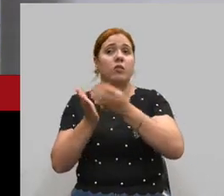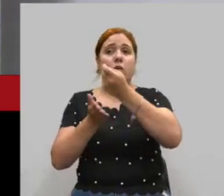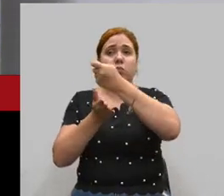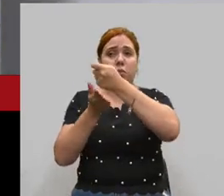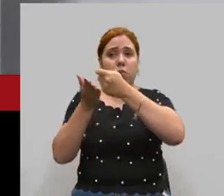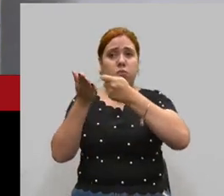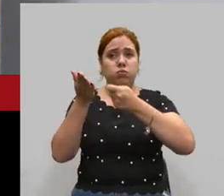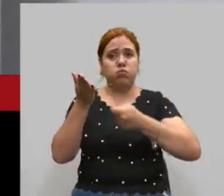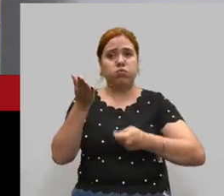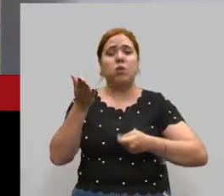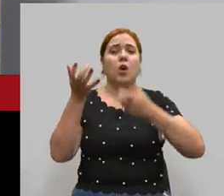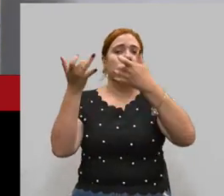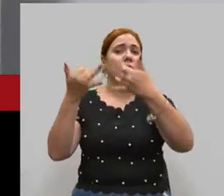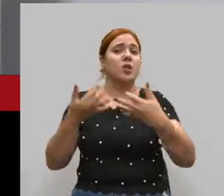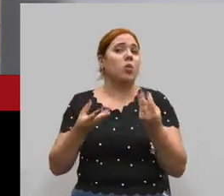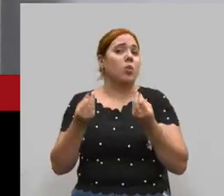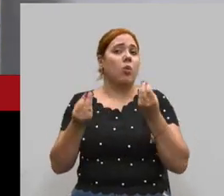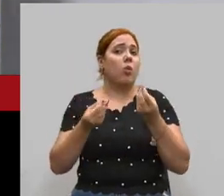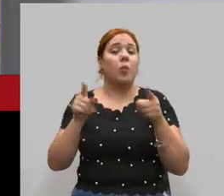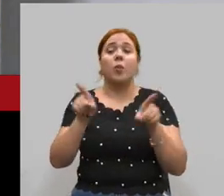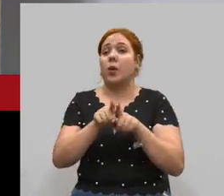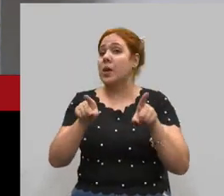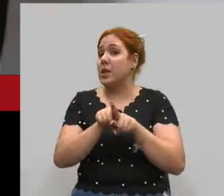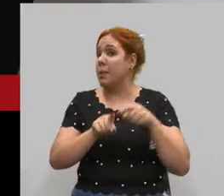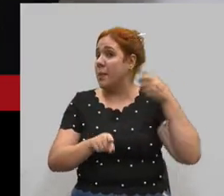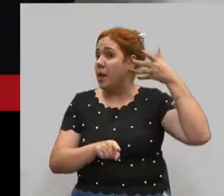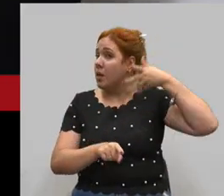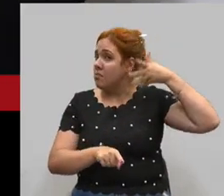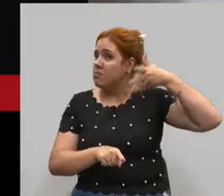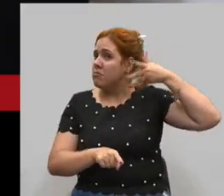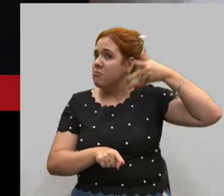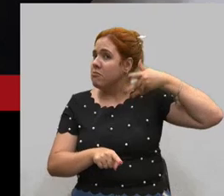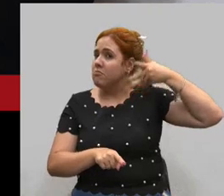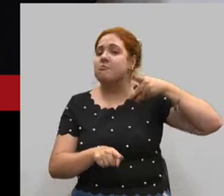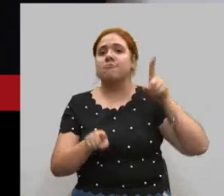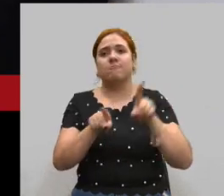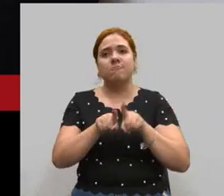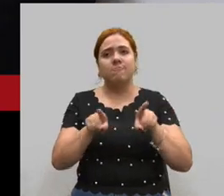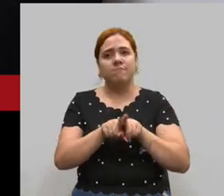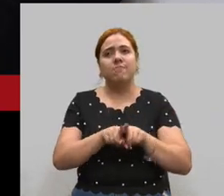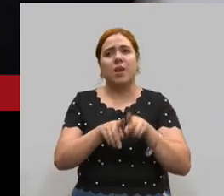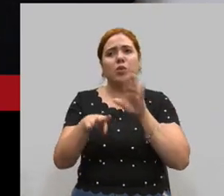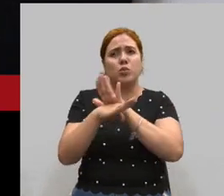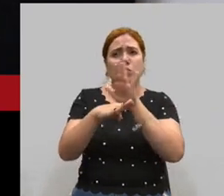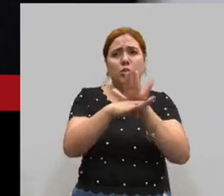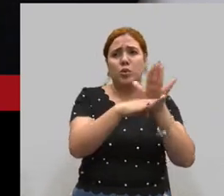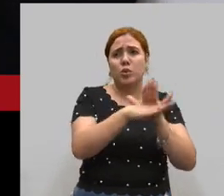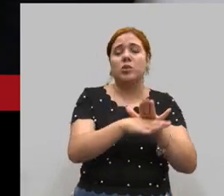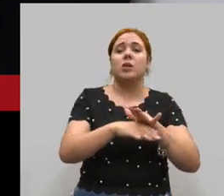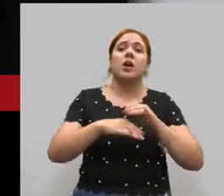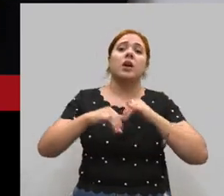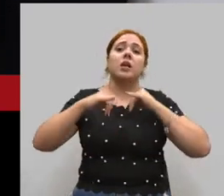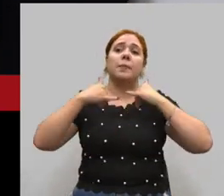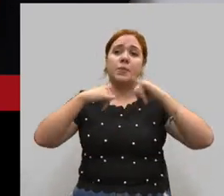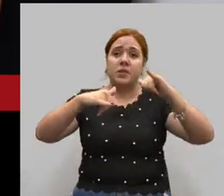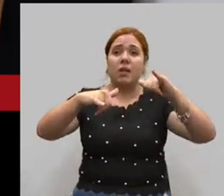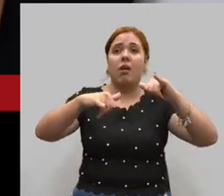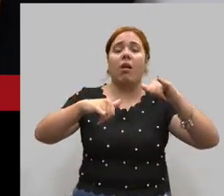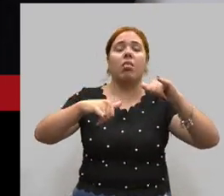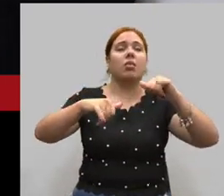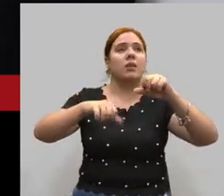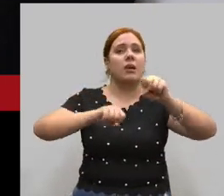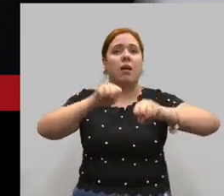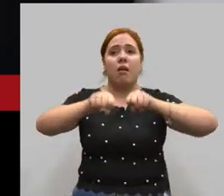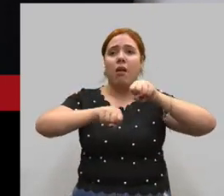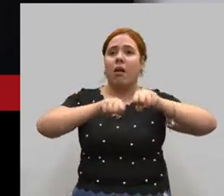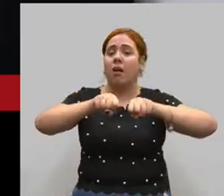das minhas palestras também e a bicicleta elétrica Hoje é a ferramenta que me ajuda a realizar esse propósito que quando as pessoas